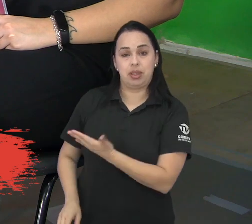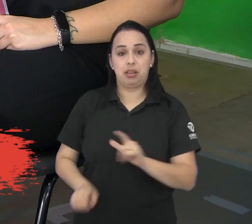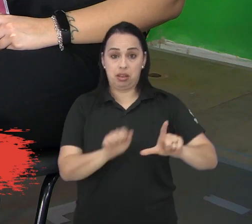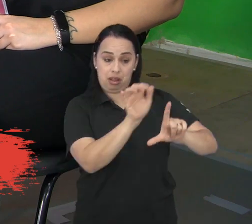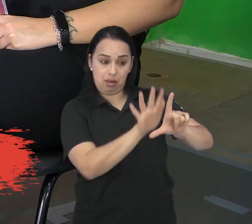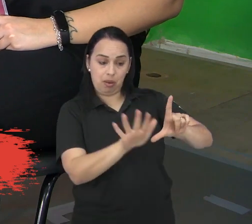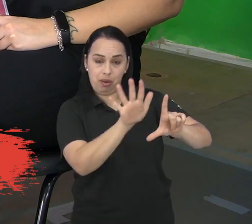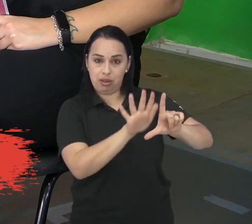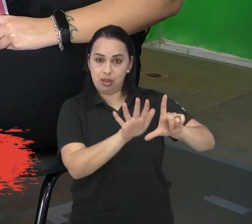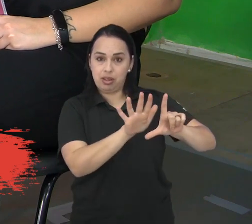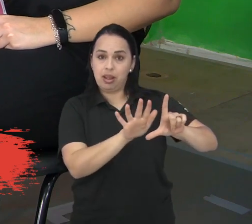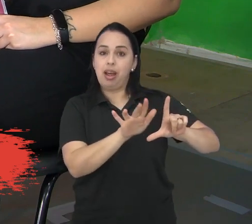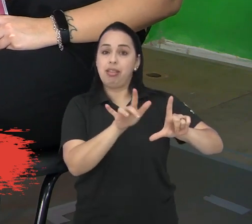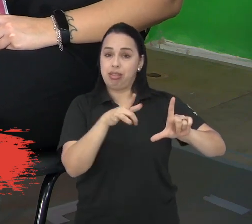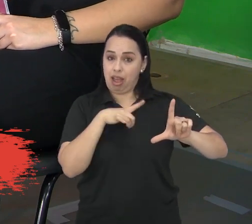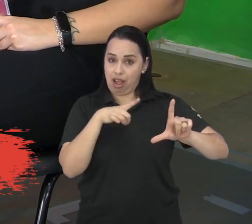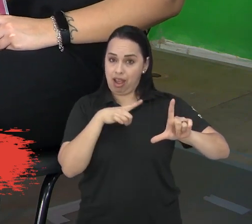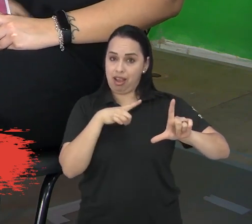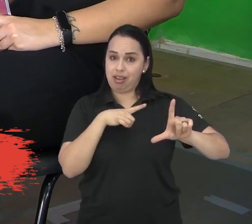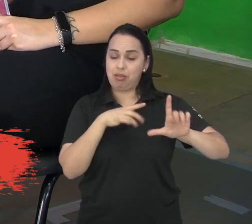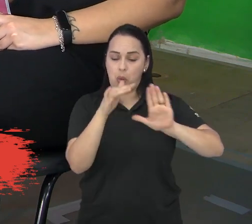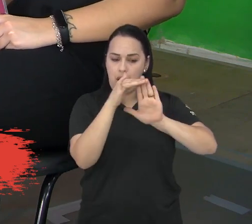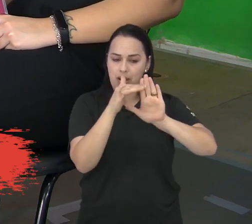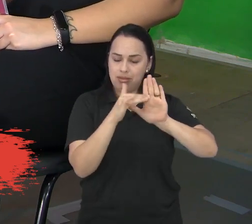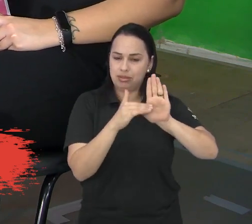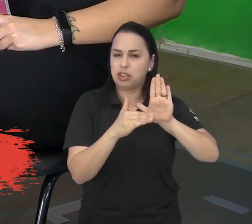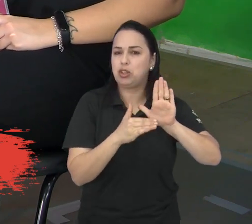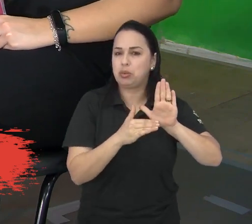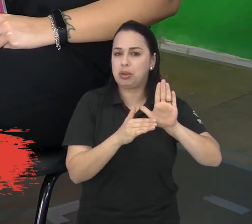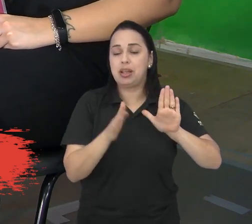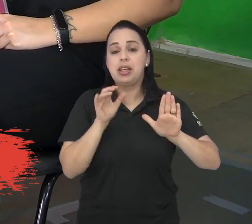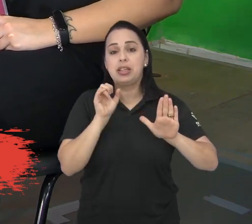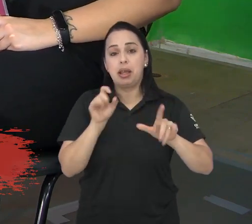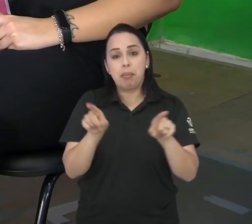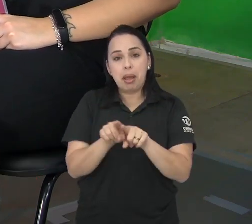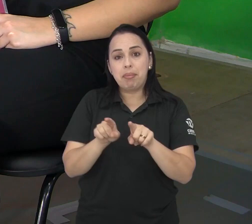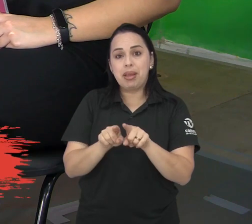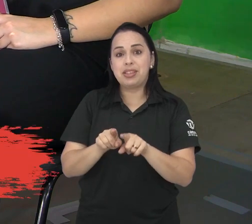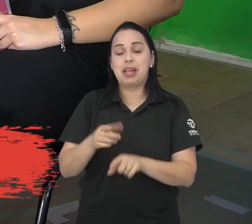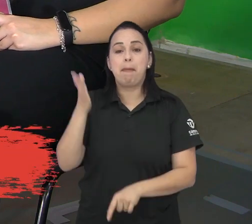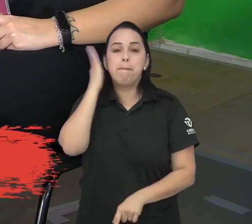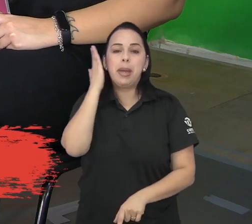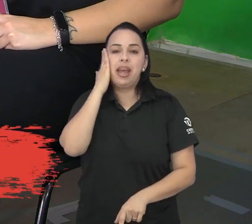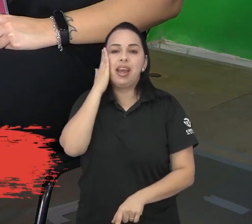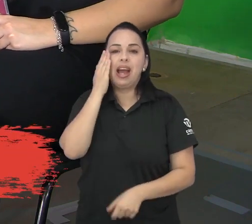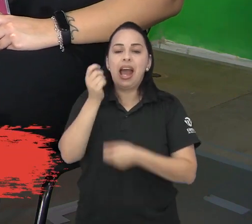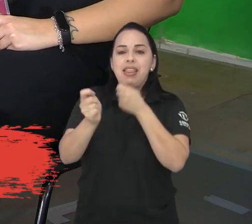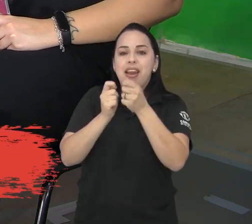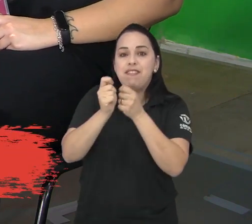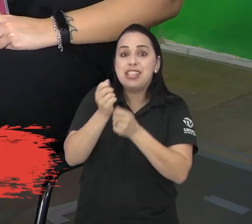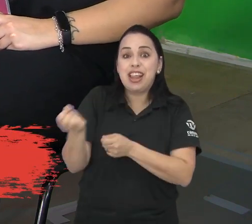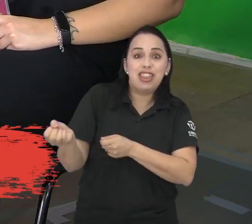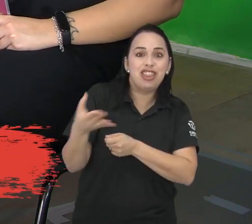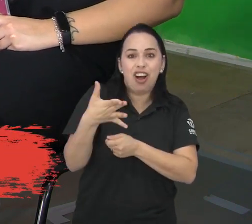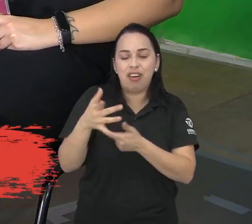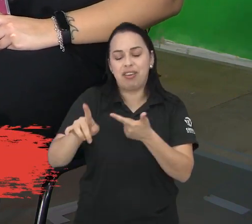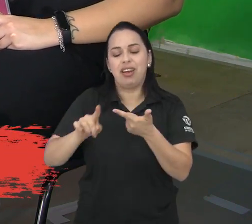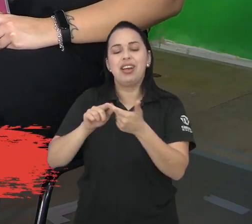também com a playlist do programa lá no YouTube da TV Câmara. E se você quiser acompanhar as próximas pautas e os bastidores,